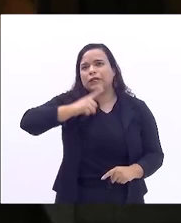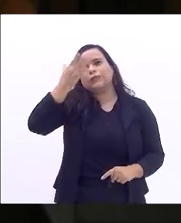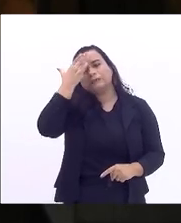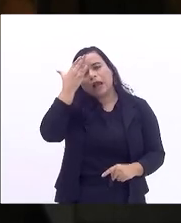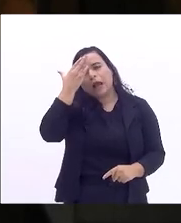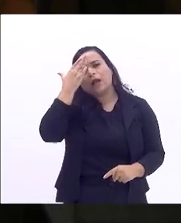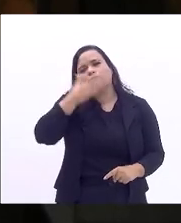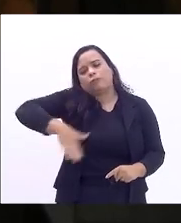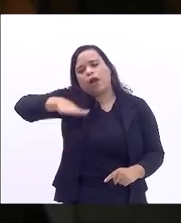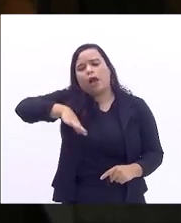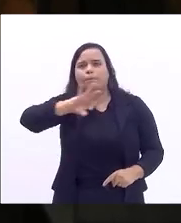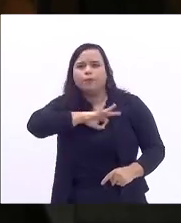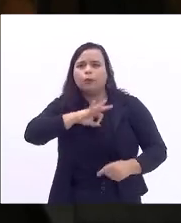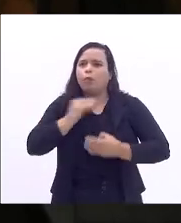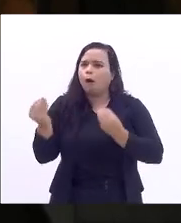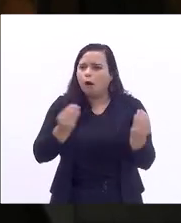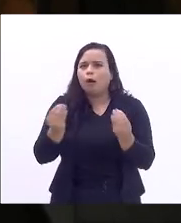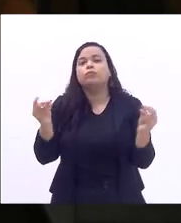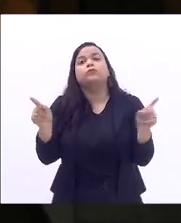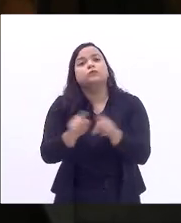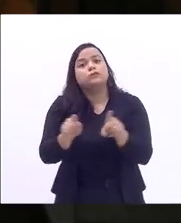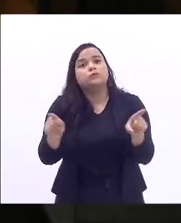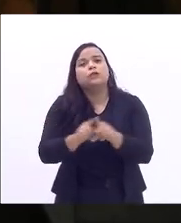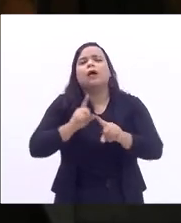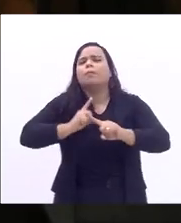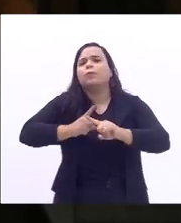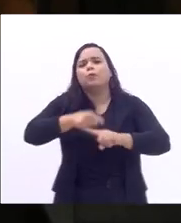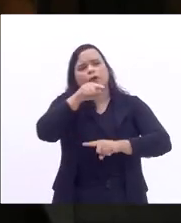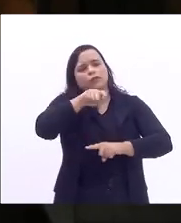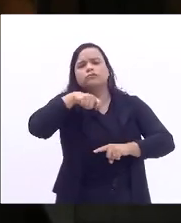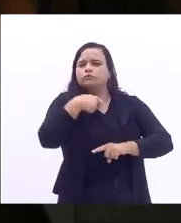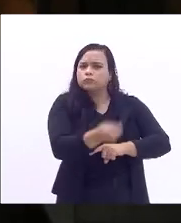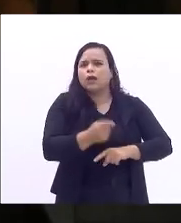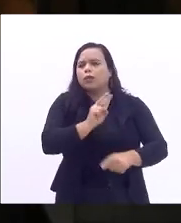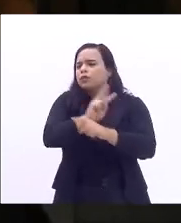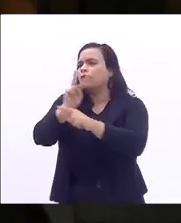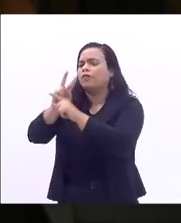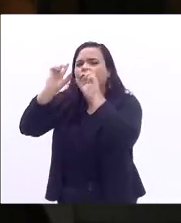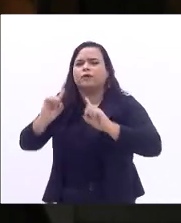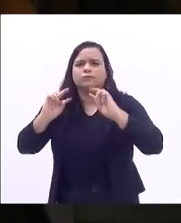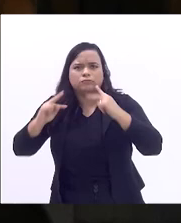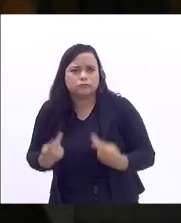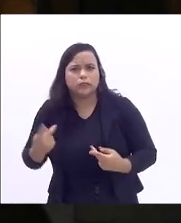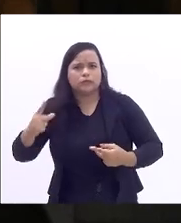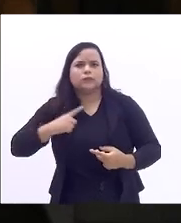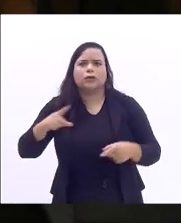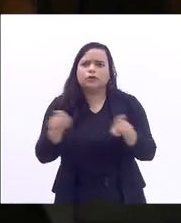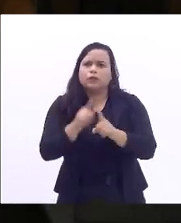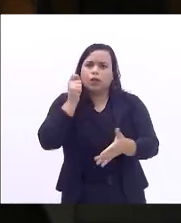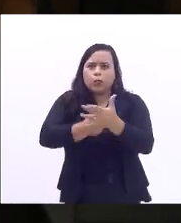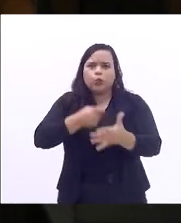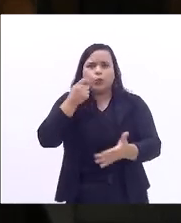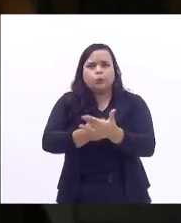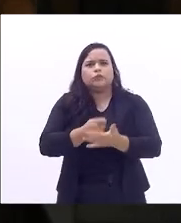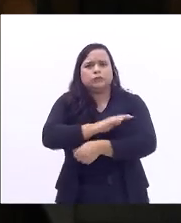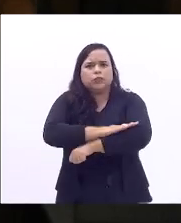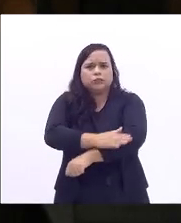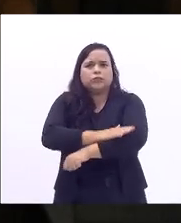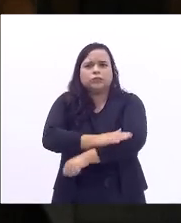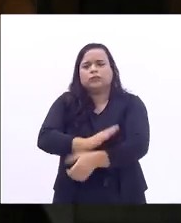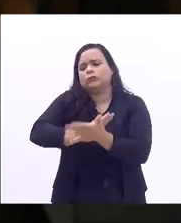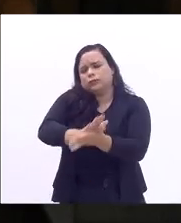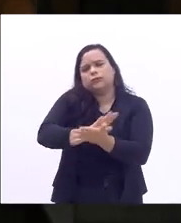tem na área da polícia e por que também é uma defensora dos direitos humanos e de toda a luta contra o preconceito